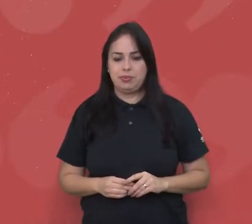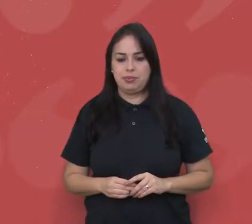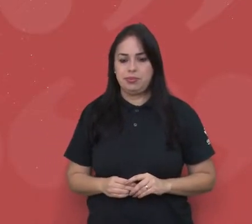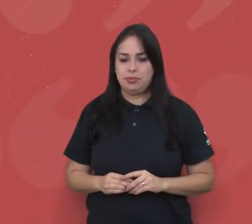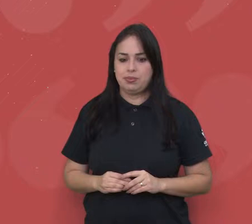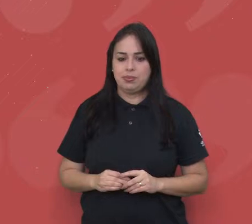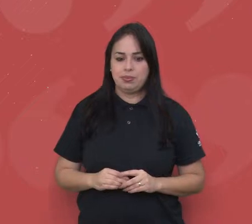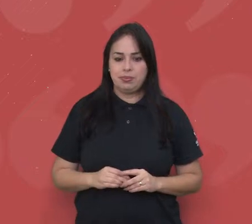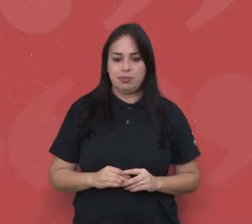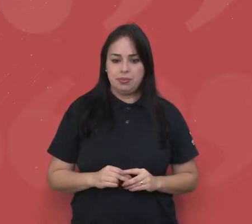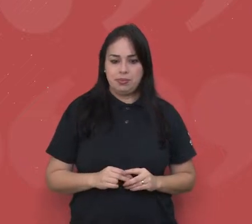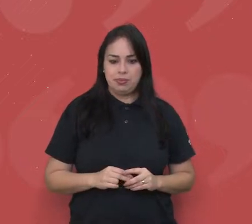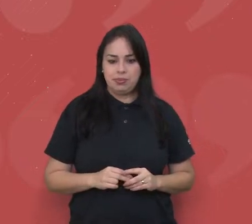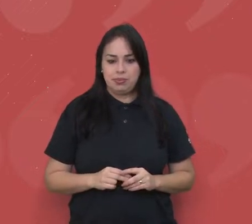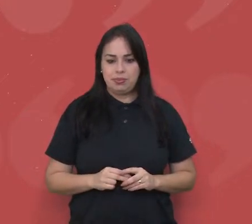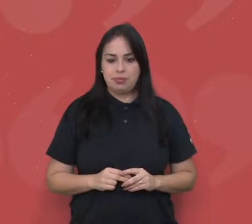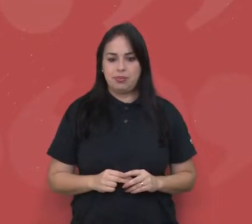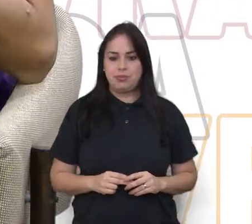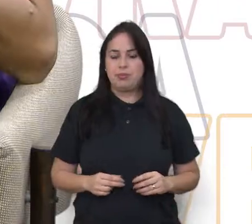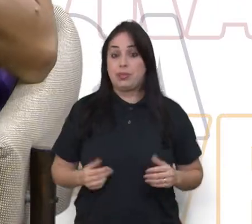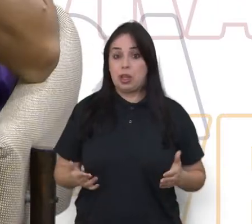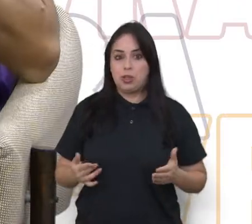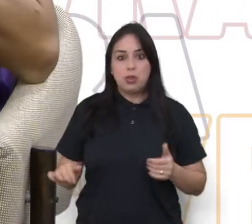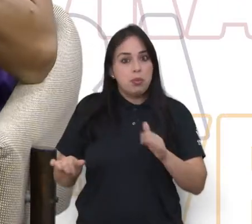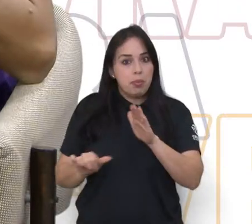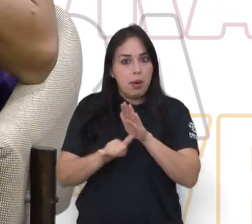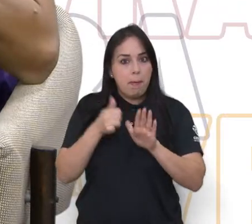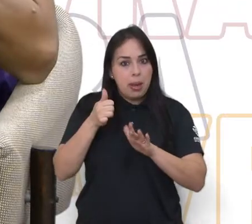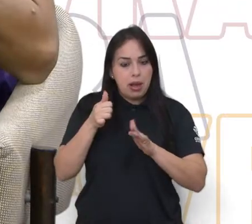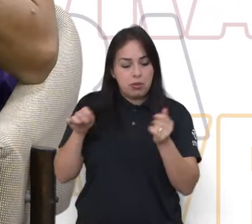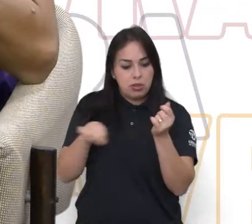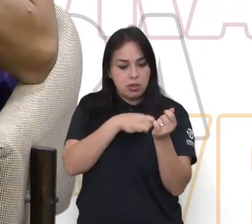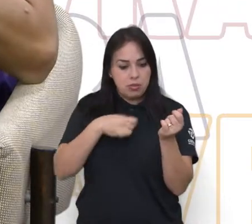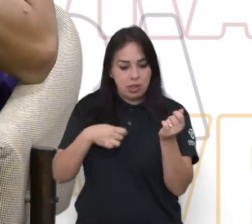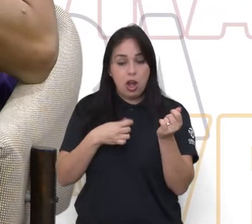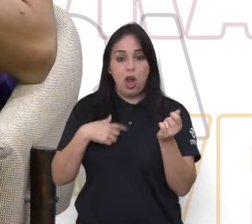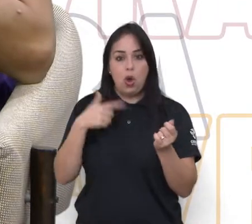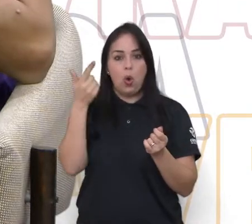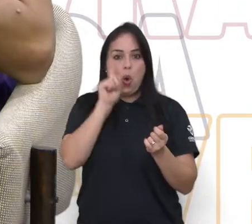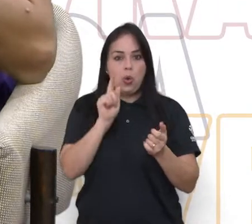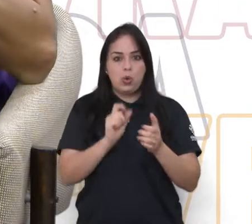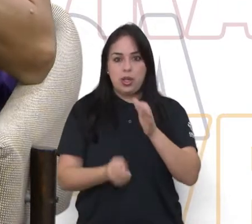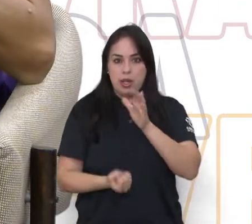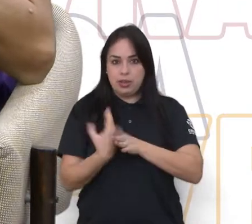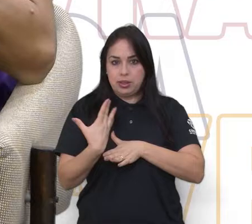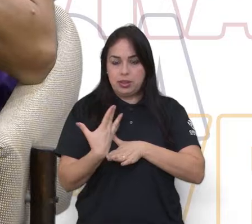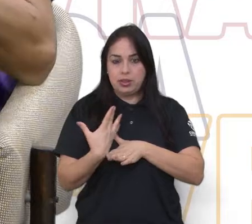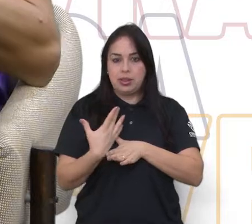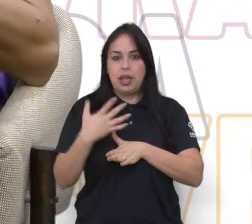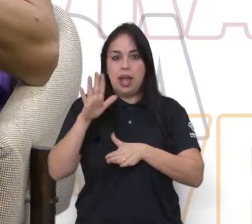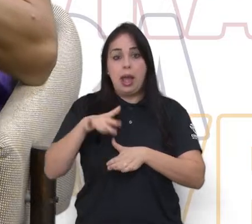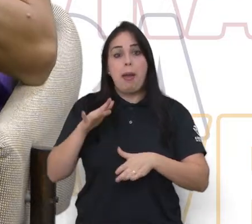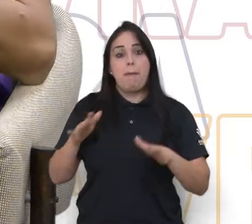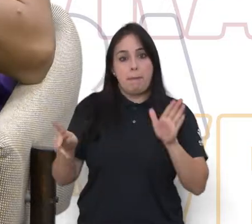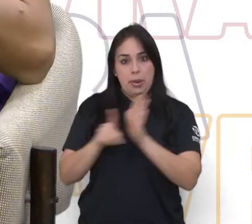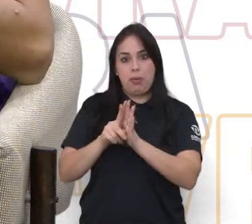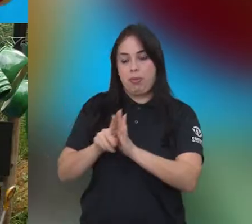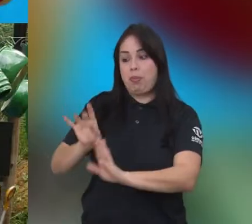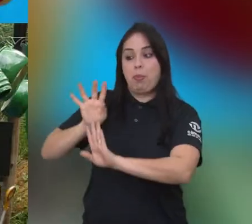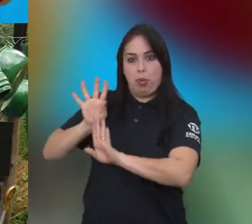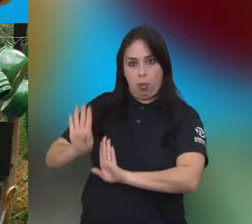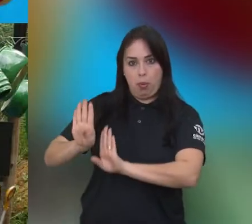instrumentos musicais para o Reciclaí? Os primeiros instrumentos que eu construí foram para o bloco,